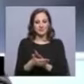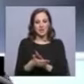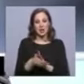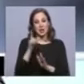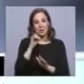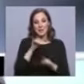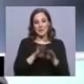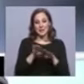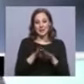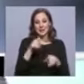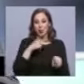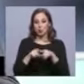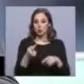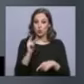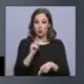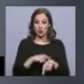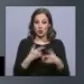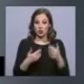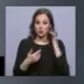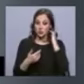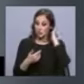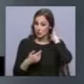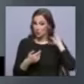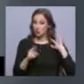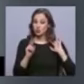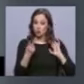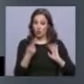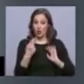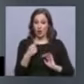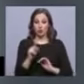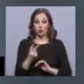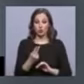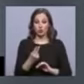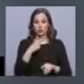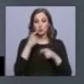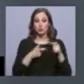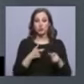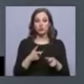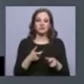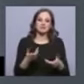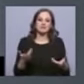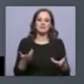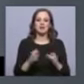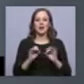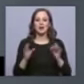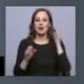prático da política da altura duas vertentes querem